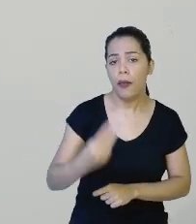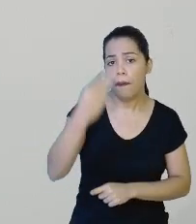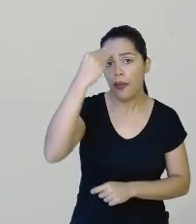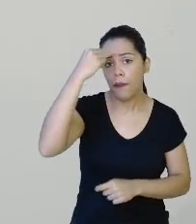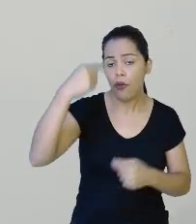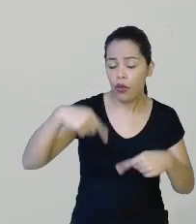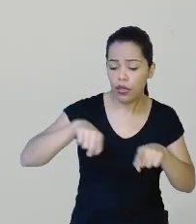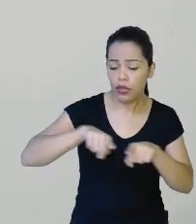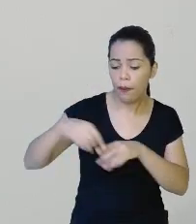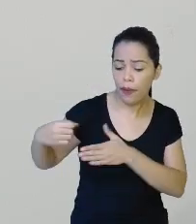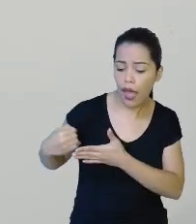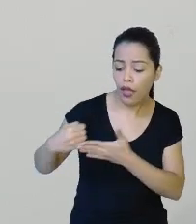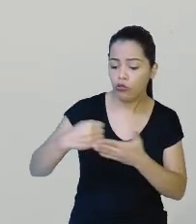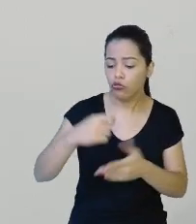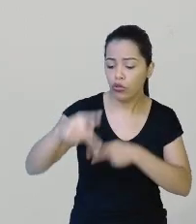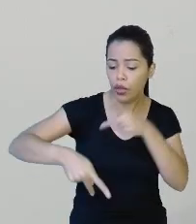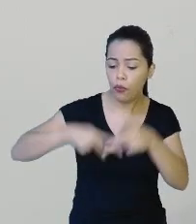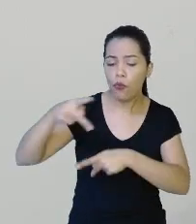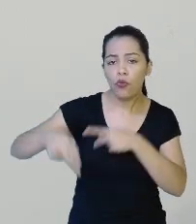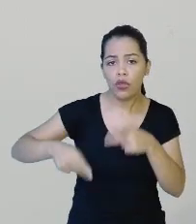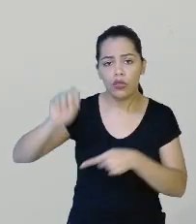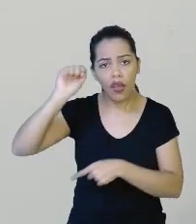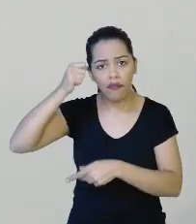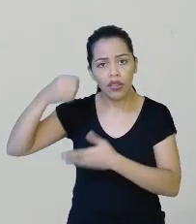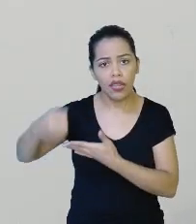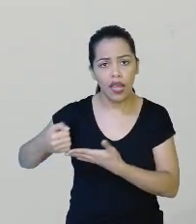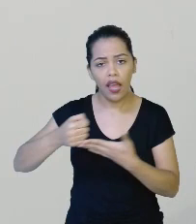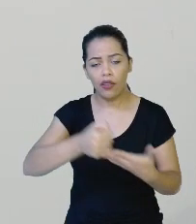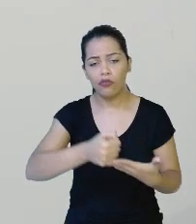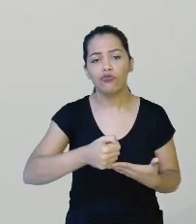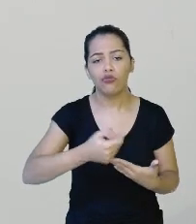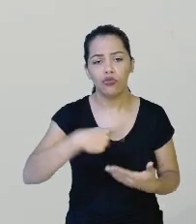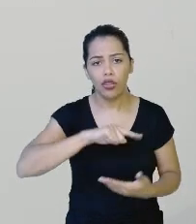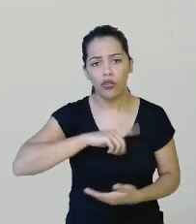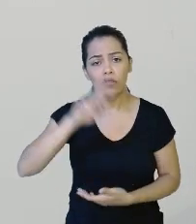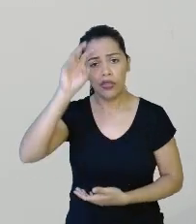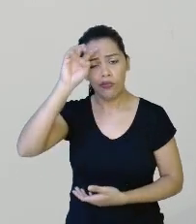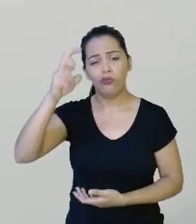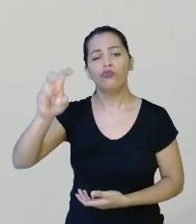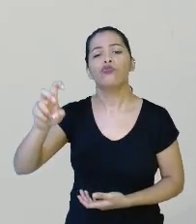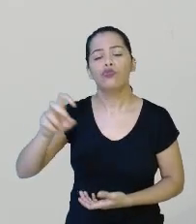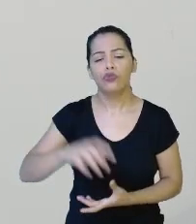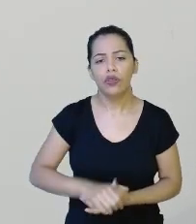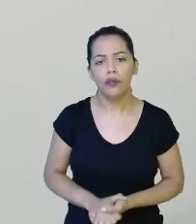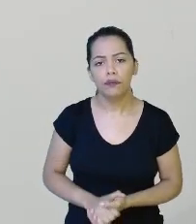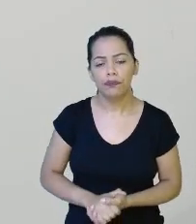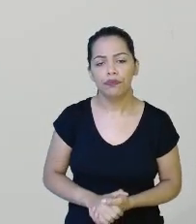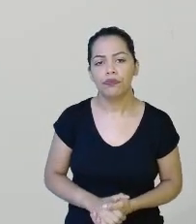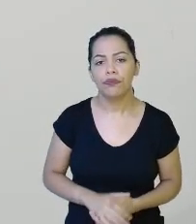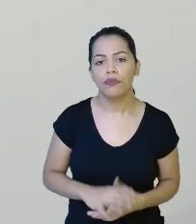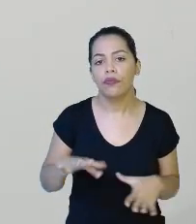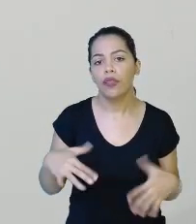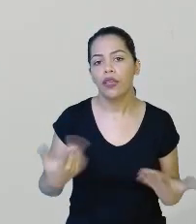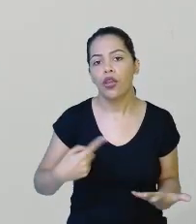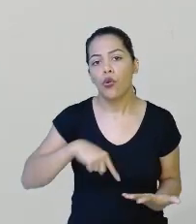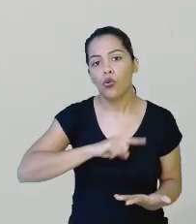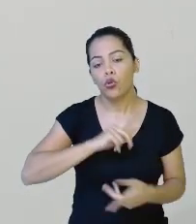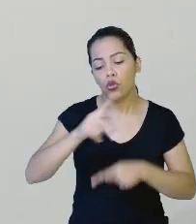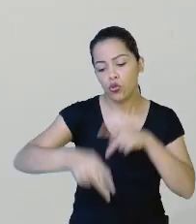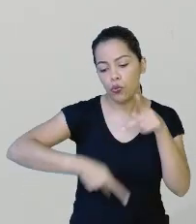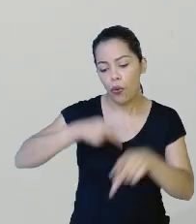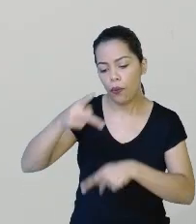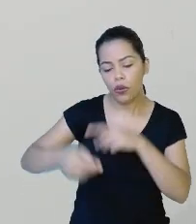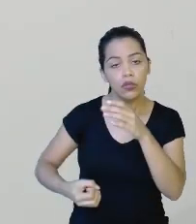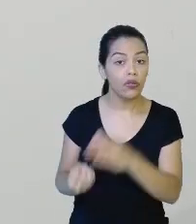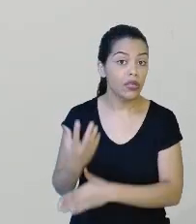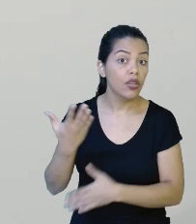que os povos africanos trouxeram para a nossa cultura, porque como nosso povo foi formado, como eu